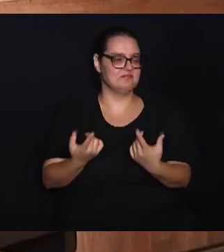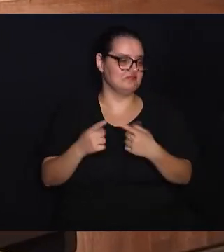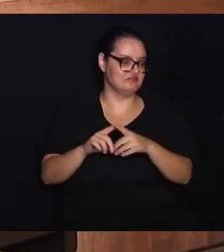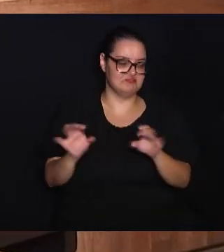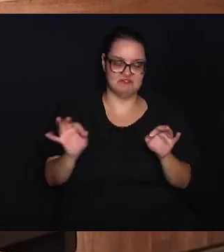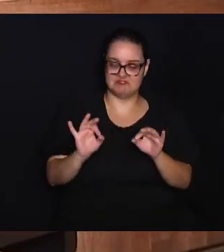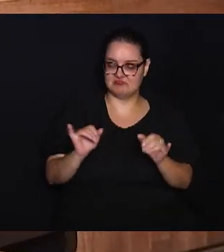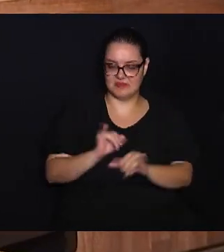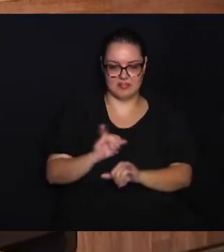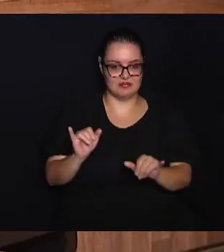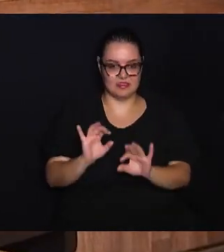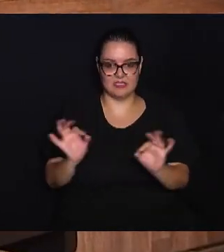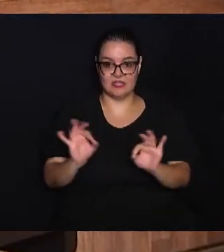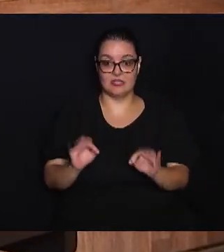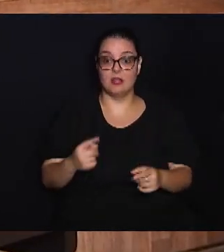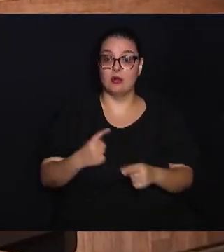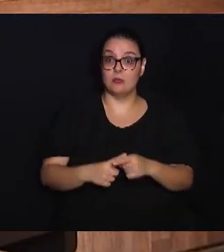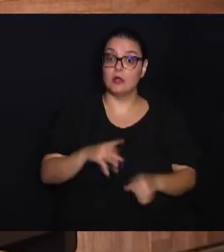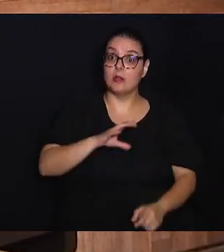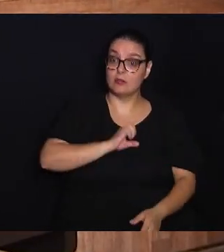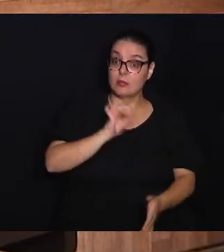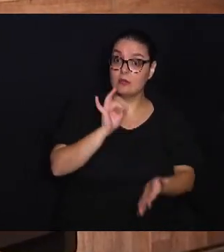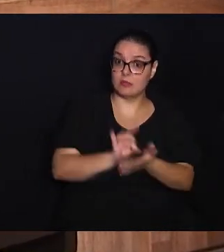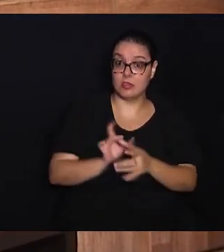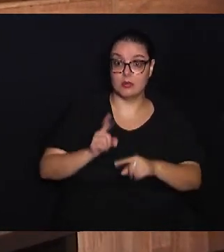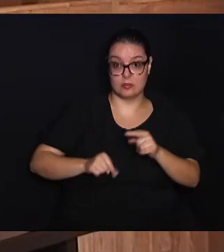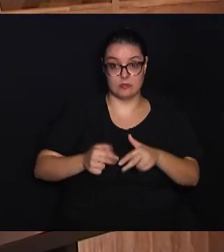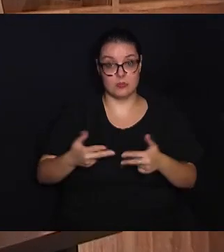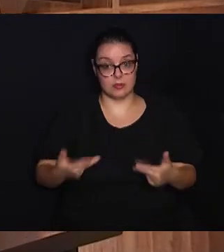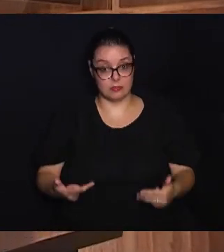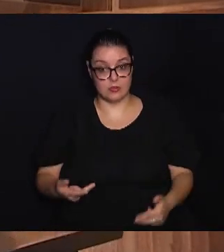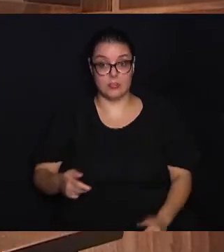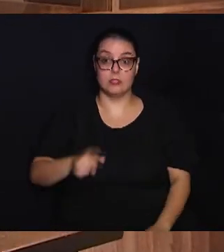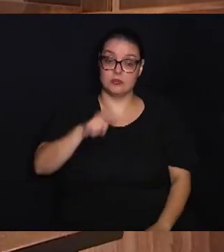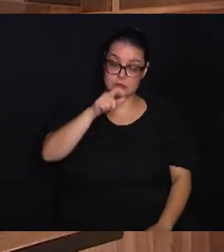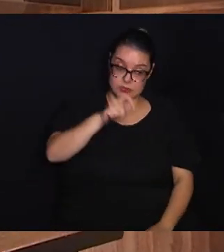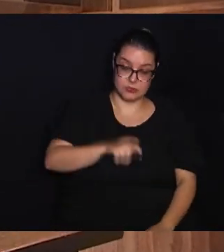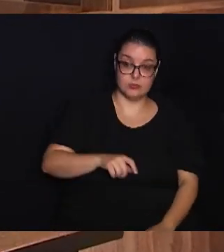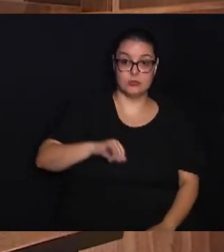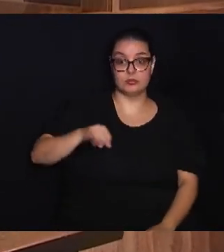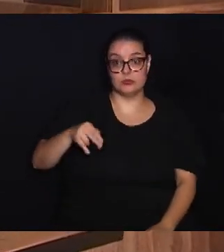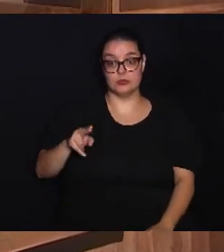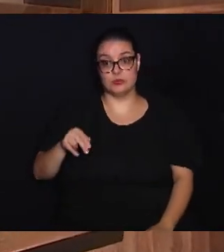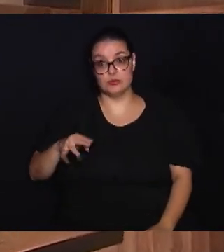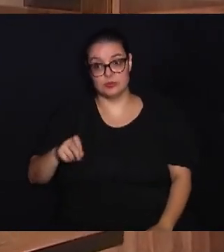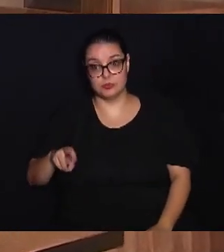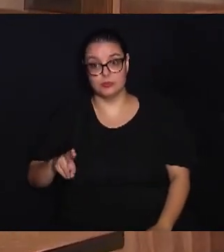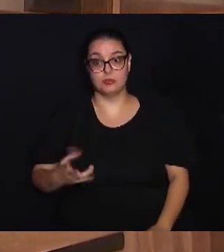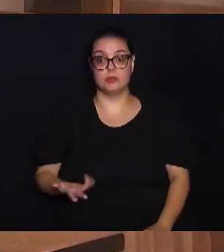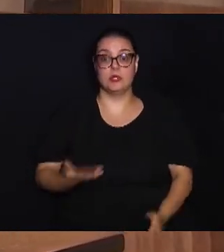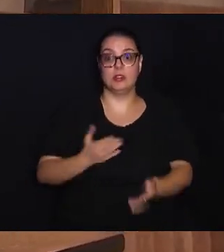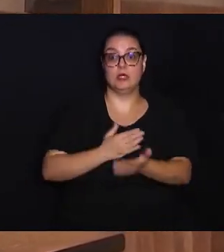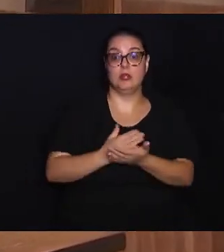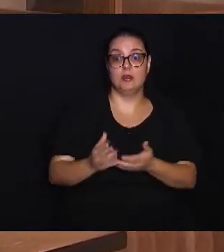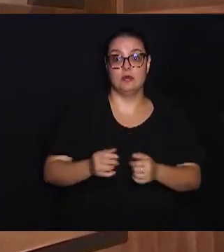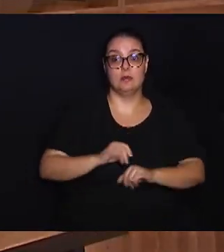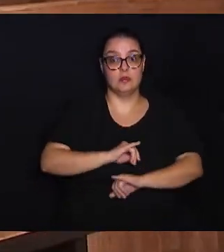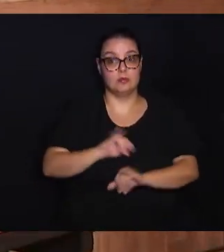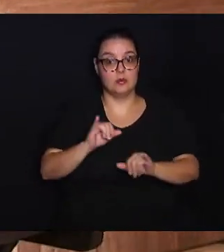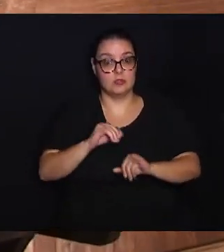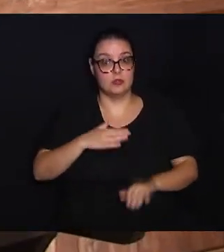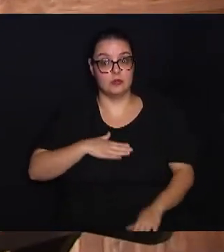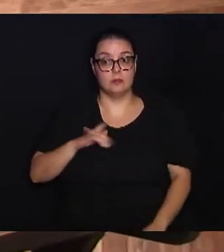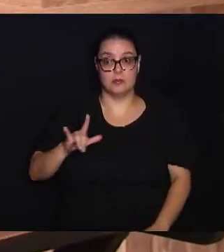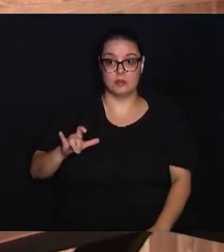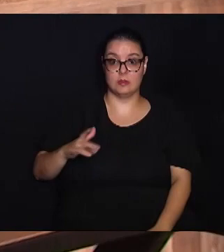parceria nenhuma de Publicidade porque eu gostei muito do produto gostei muito da pessoa né do Júnior e aí comecei a divulgar no meu